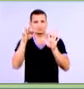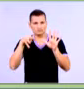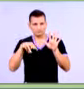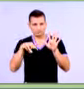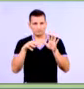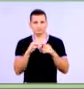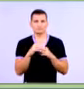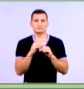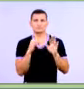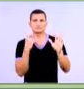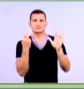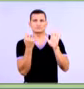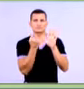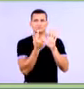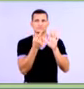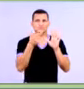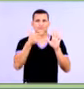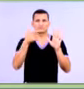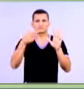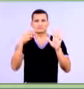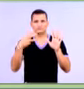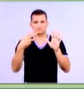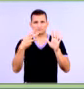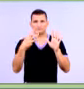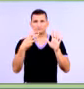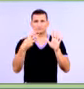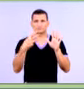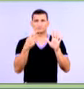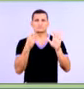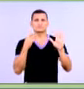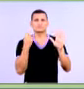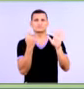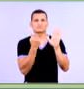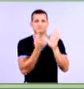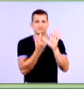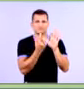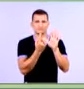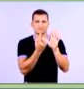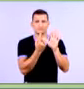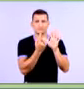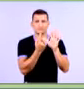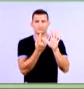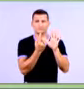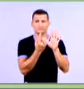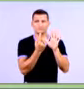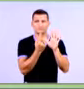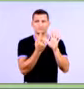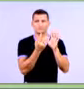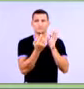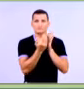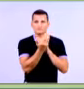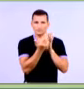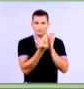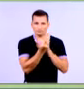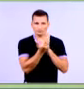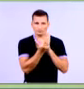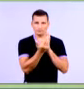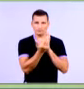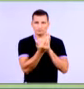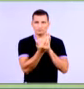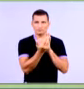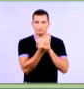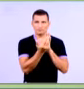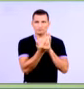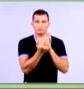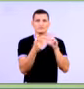insere 223, olha aqui na minha fila. Inseriu 223. O início aqui, né? O